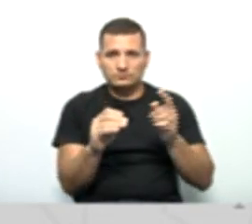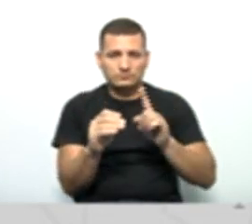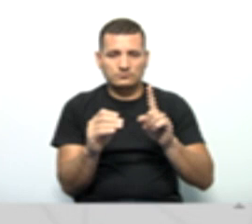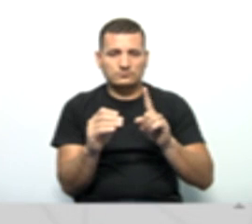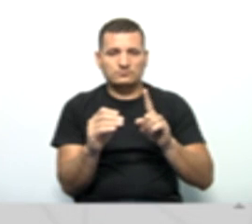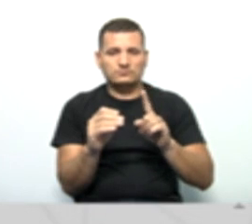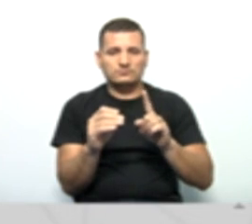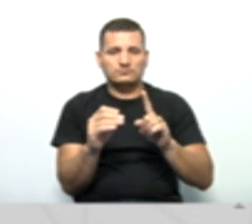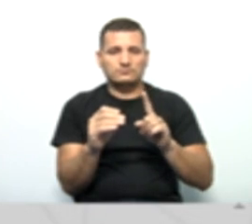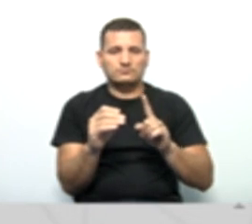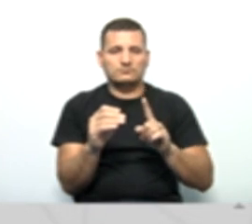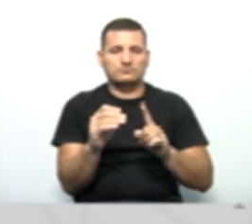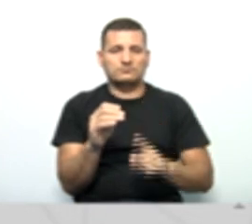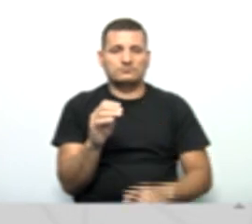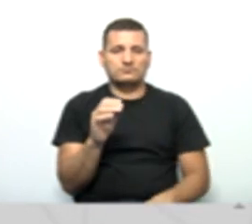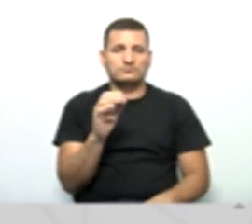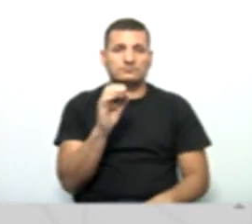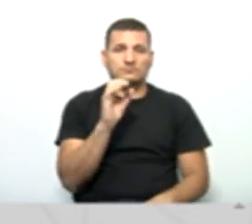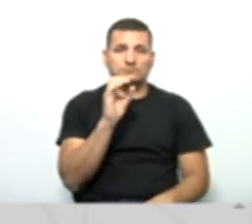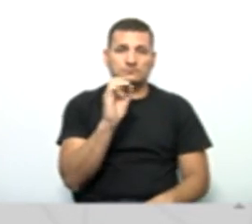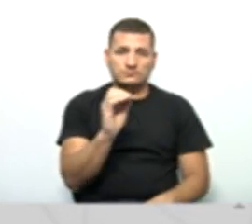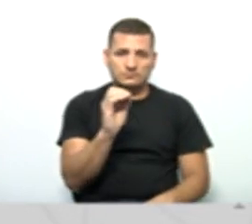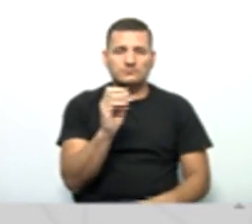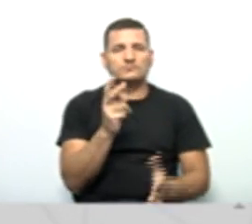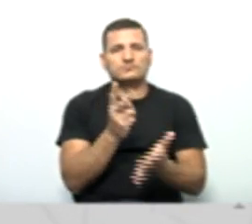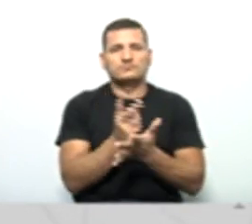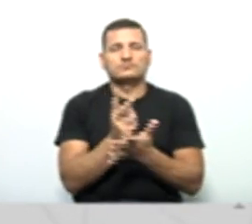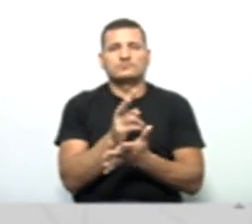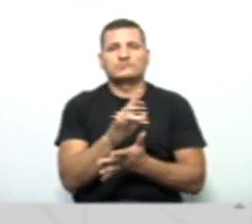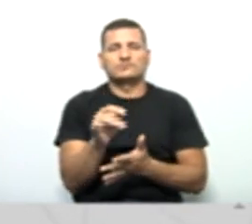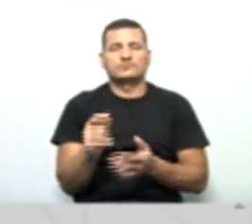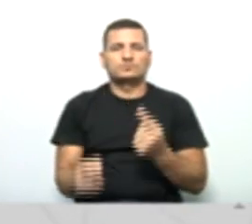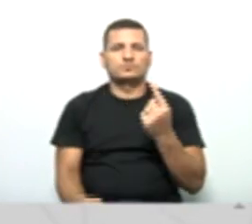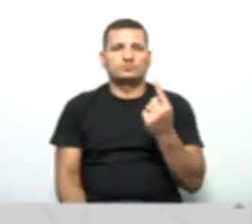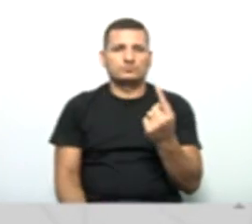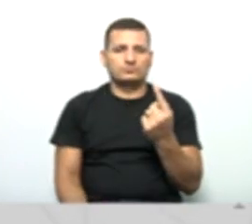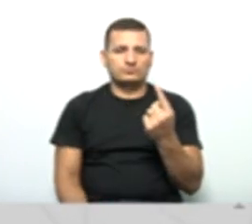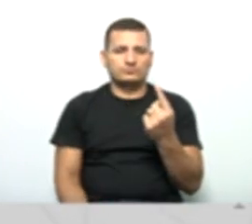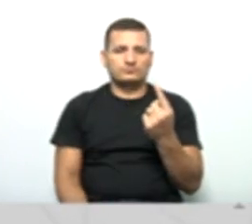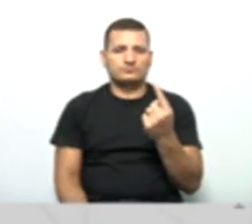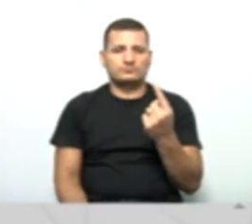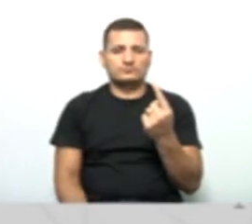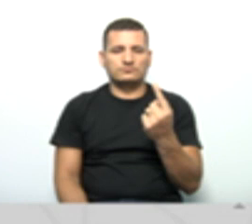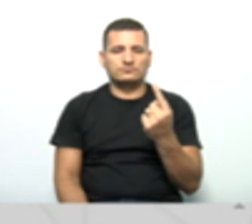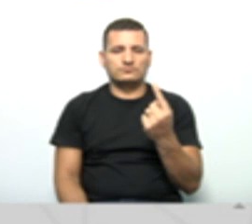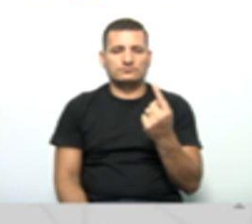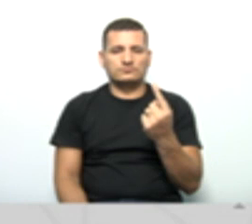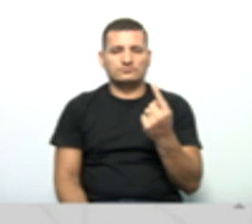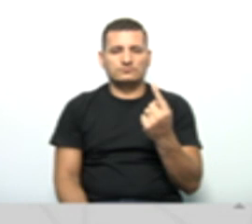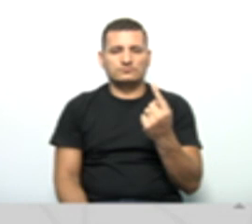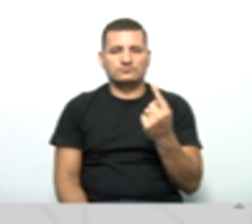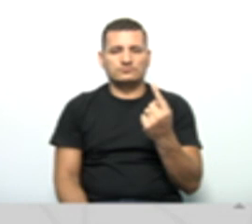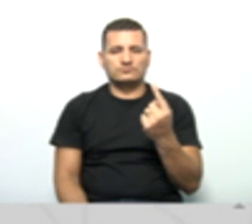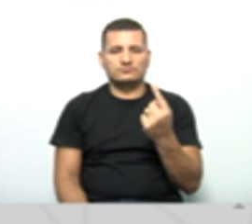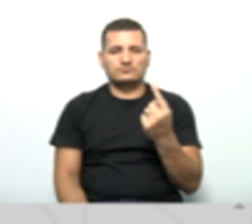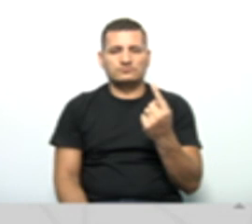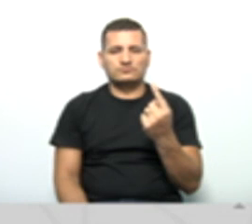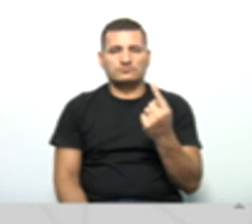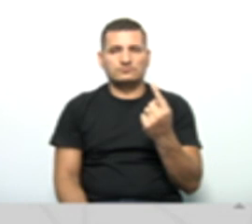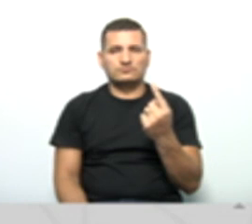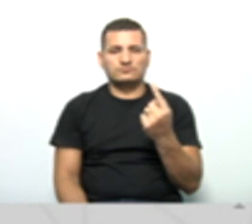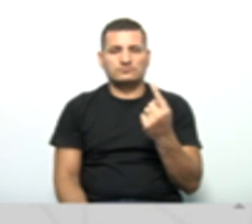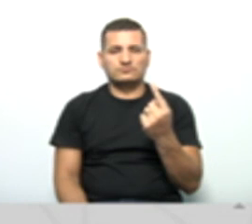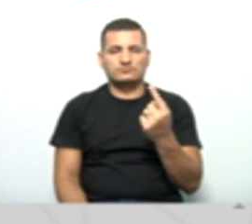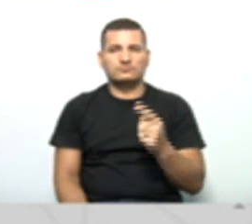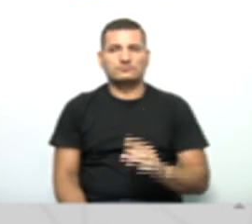será 1. Então, por padrão é 1. Sempre vai contar em 1 em 1. Então, aqui ele vai setar 1 aqui, se caso não tiver nada aqui. Tá vendo?